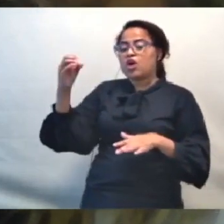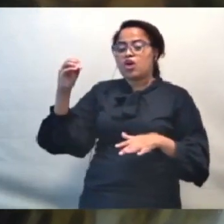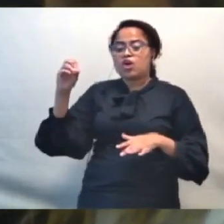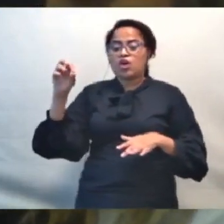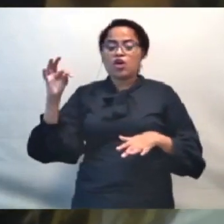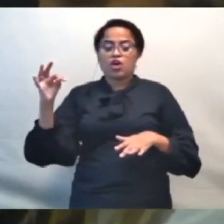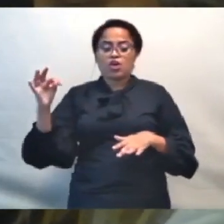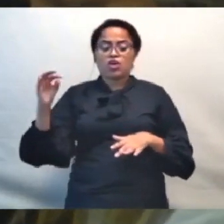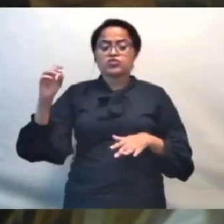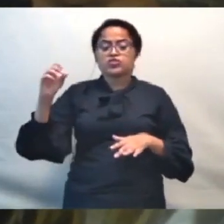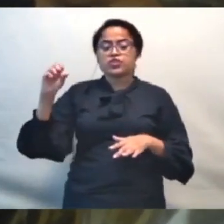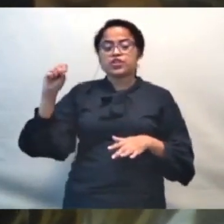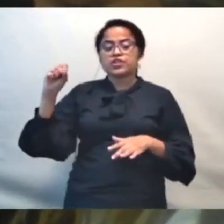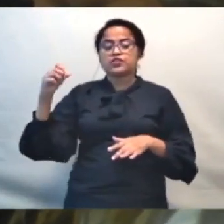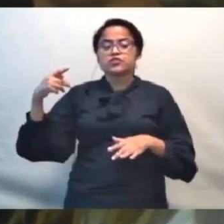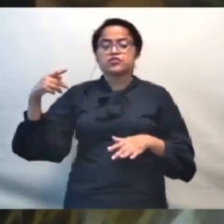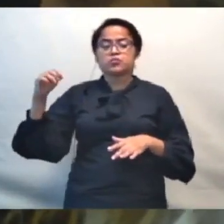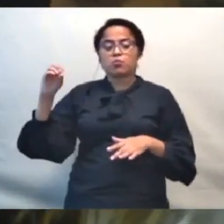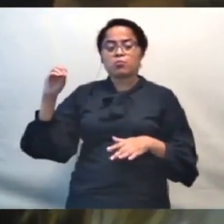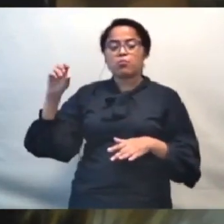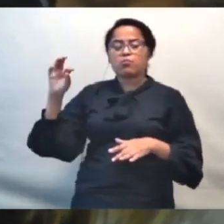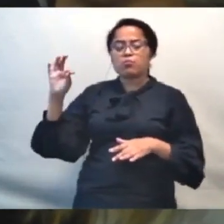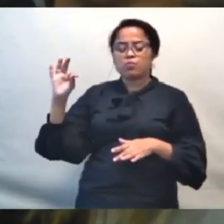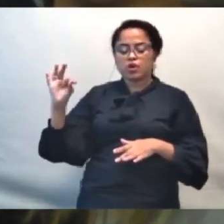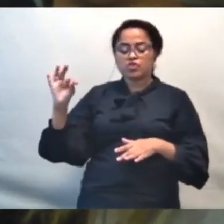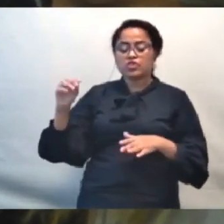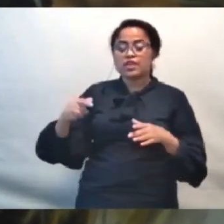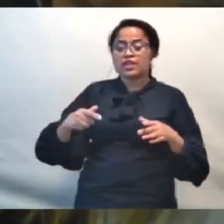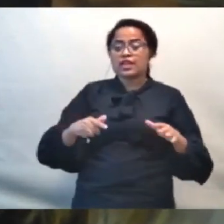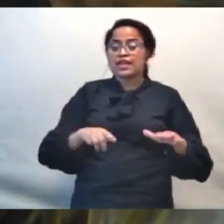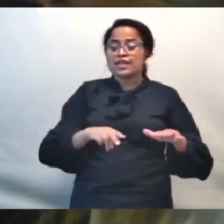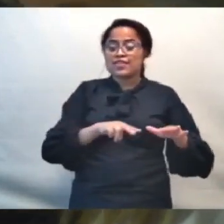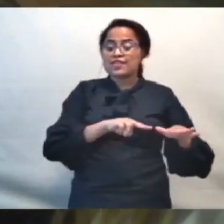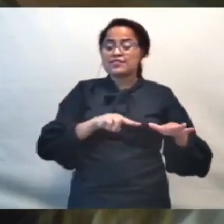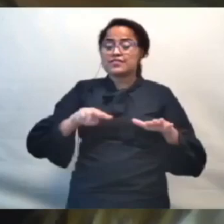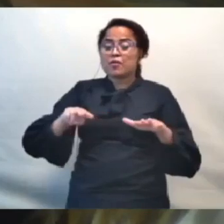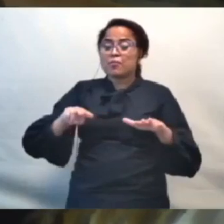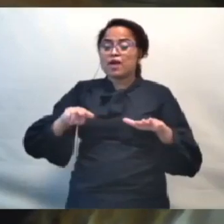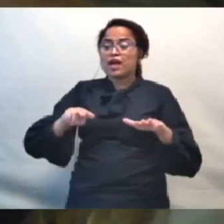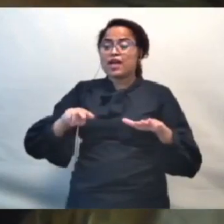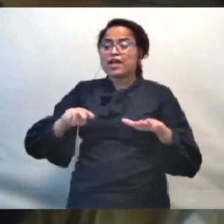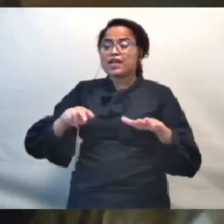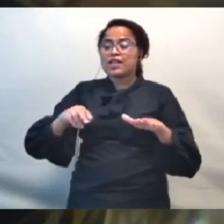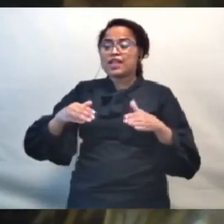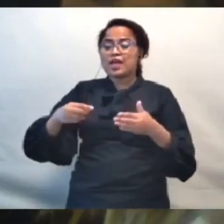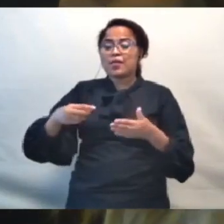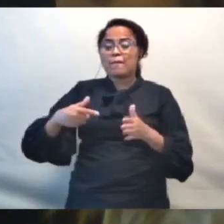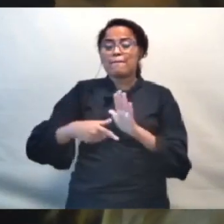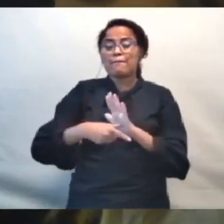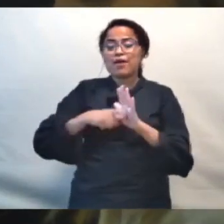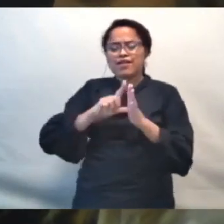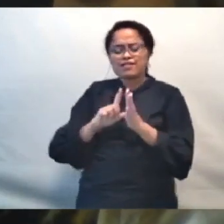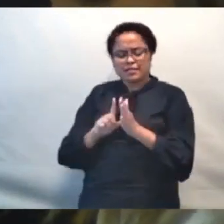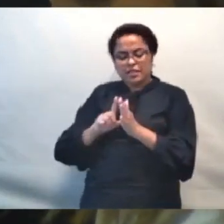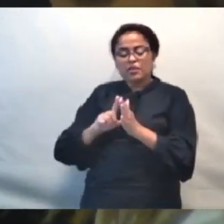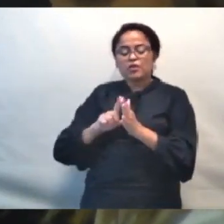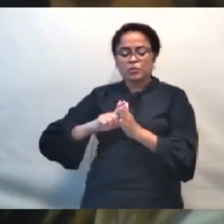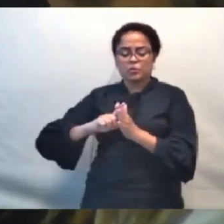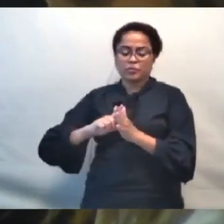anterior, porque é um dado que é captado em referência aos dados da semana que